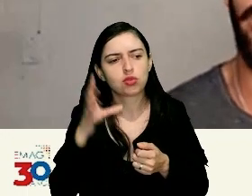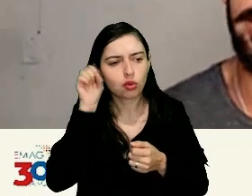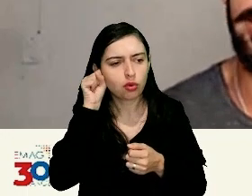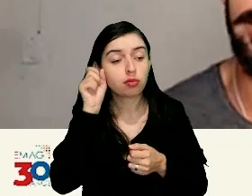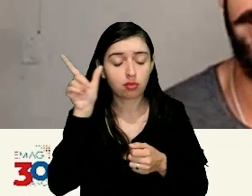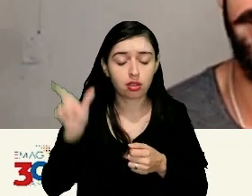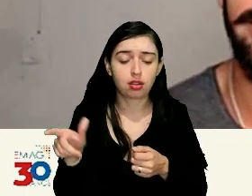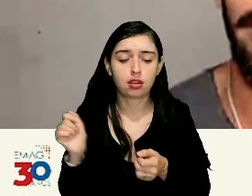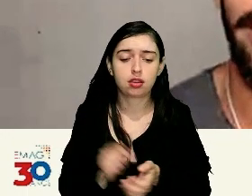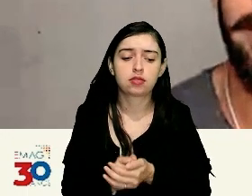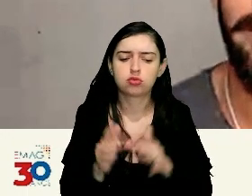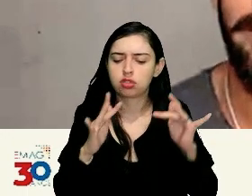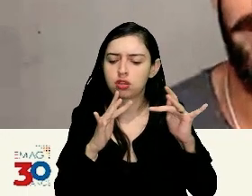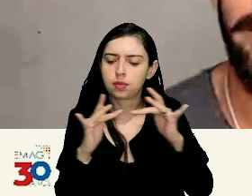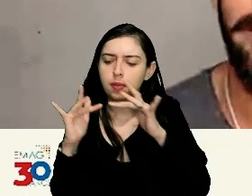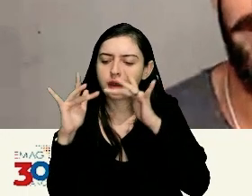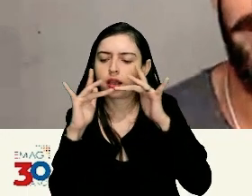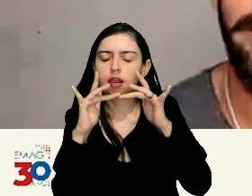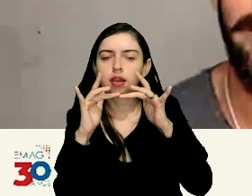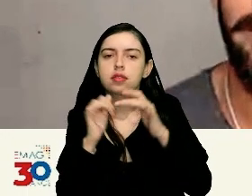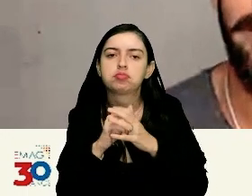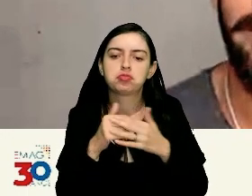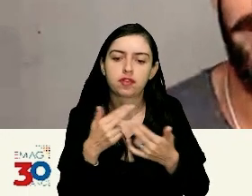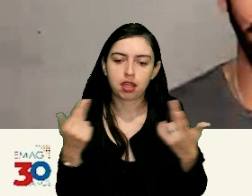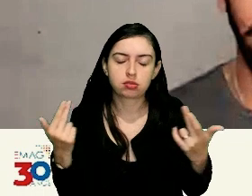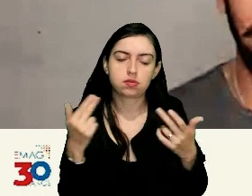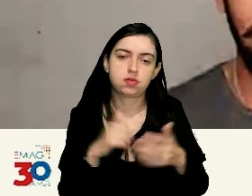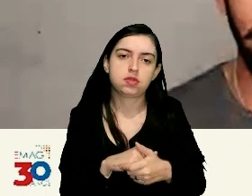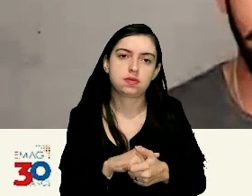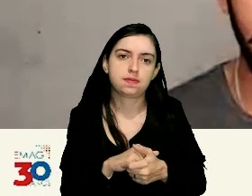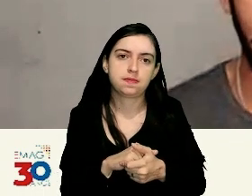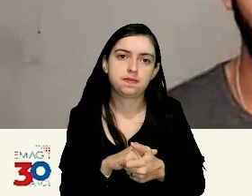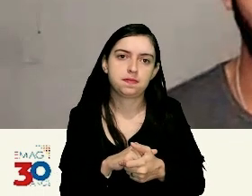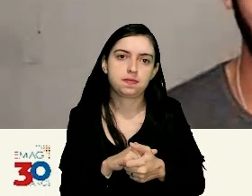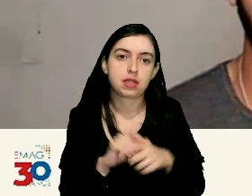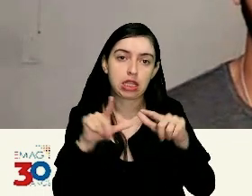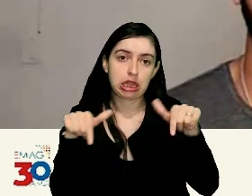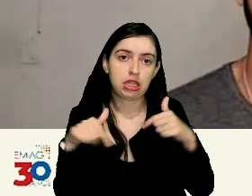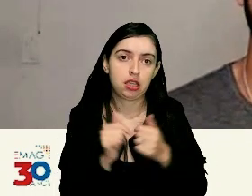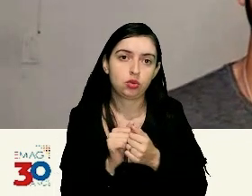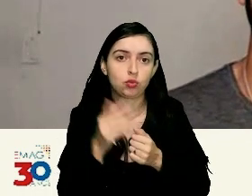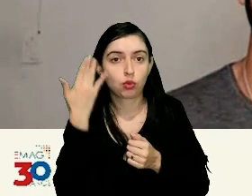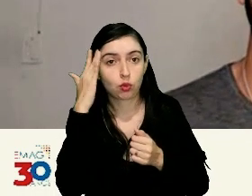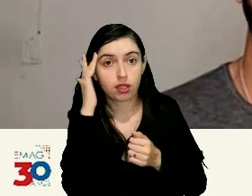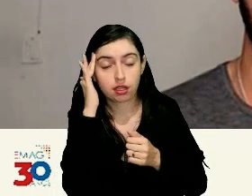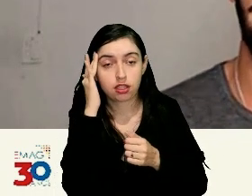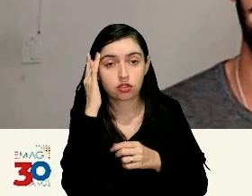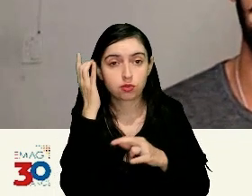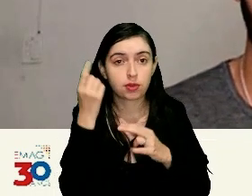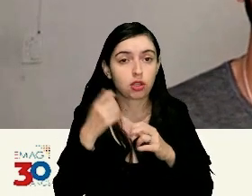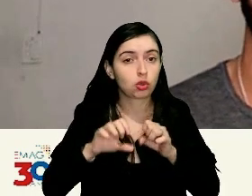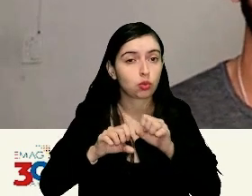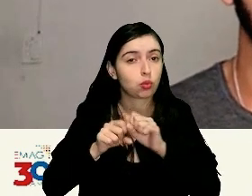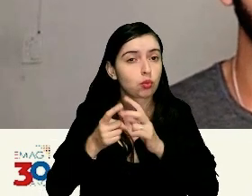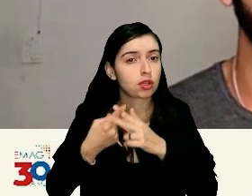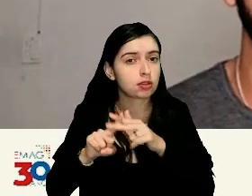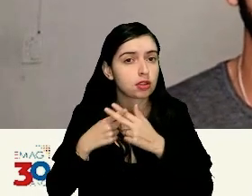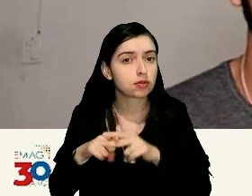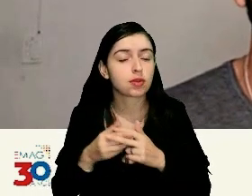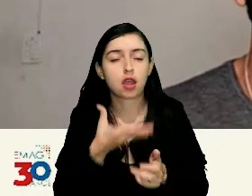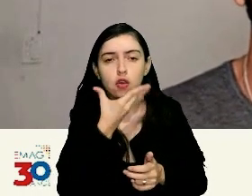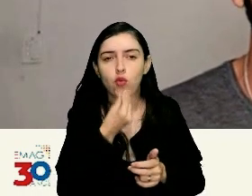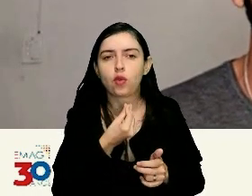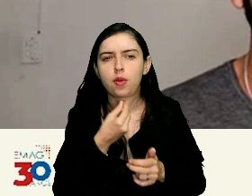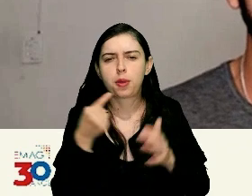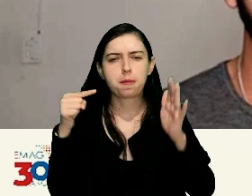muitas coisas, né? Dentro do que a gente entende das construções, né, das masculinidades, o impacto das construções